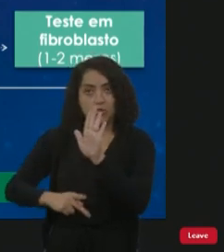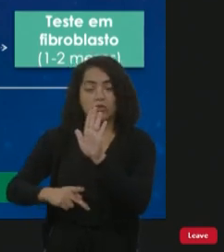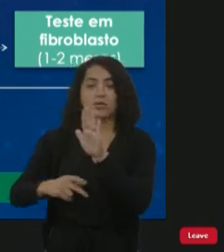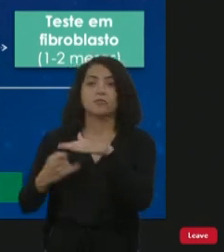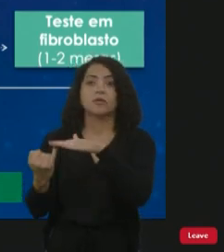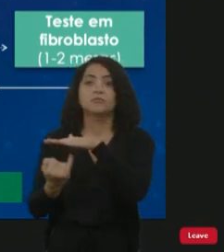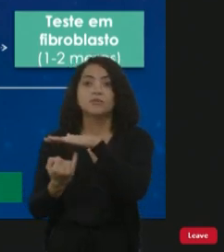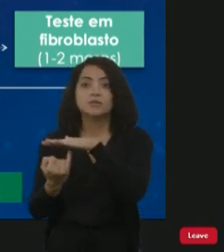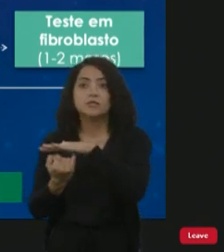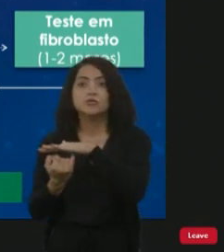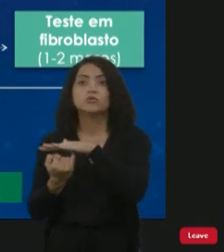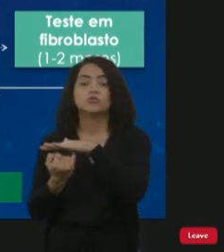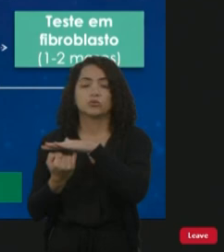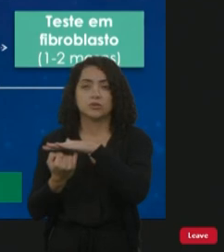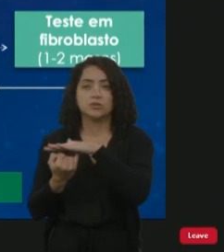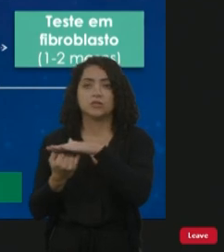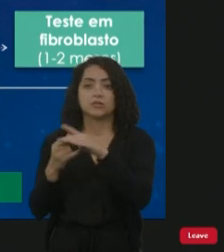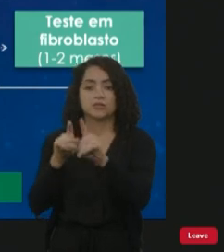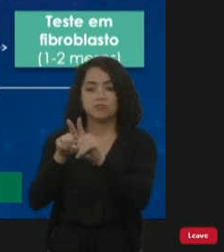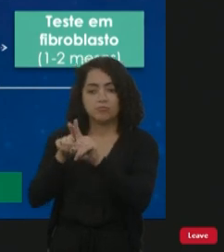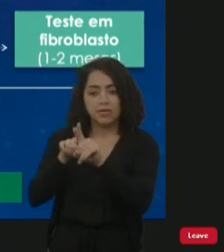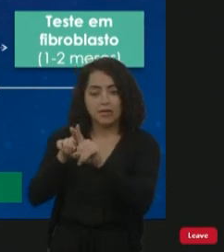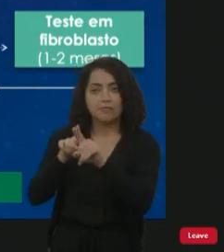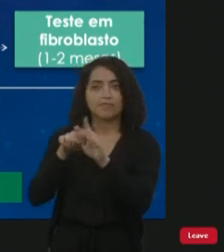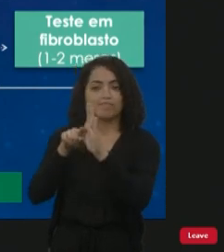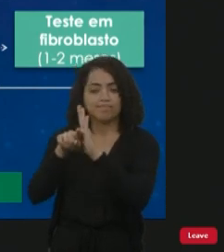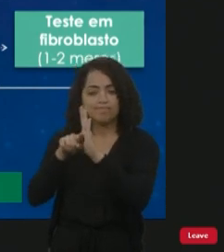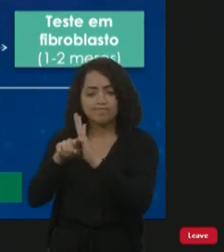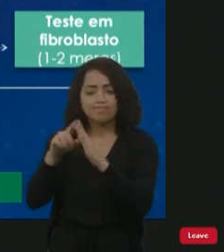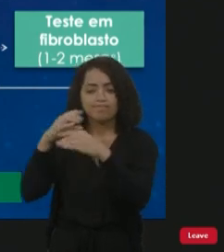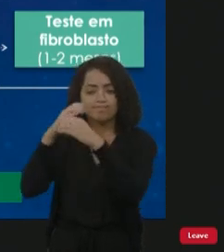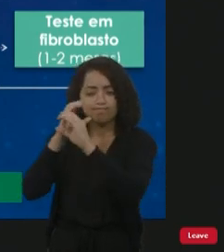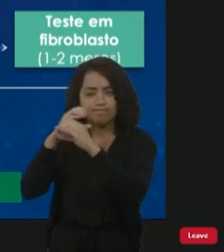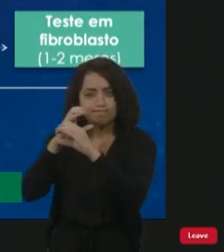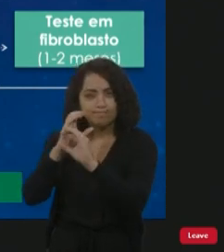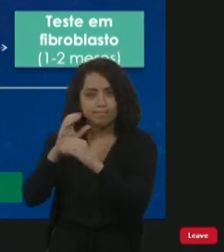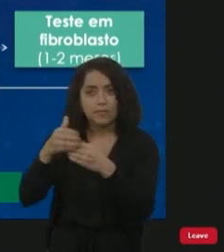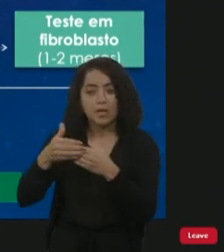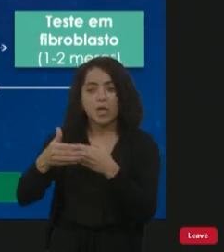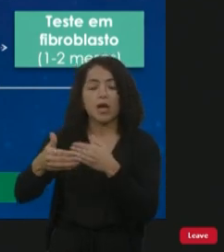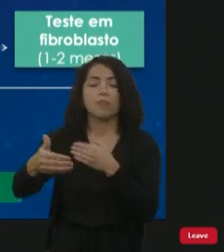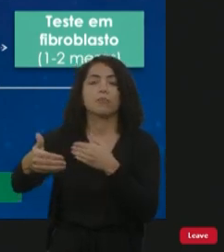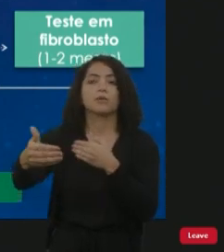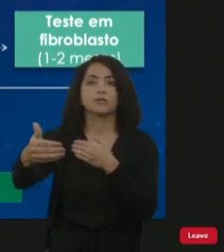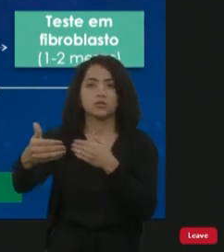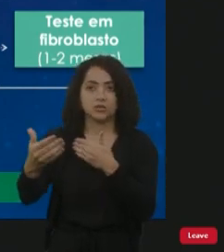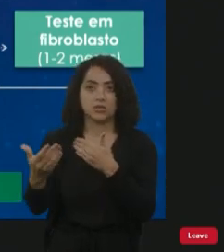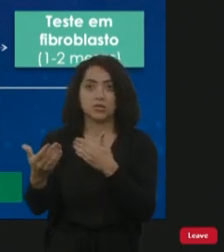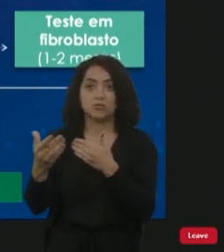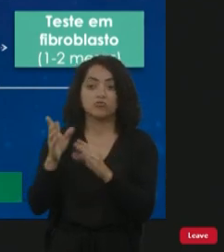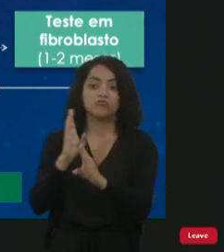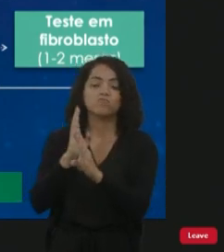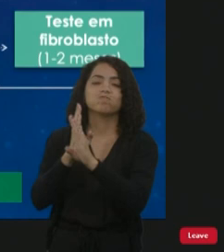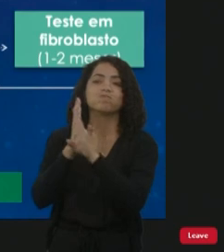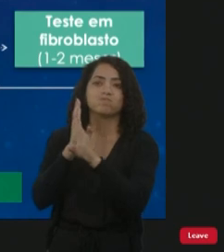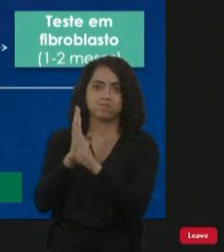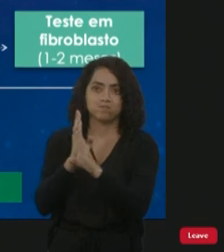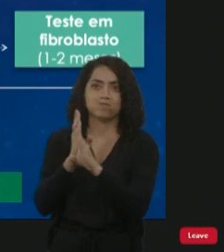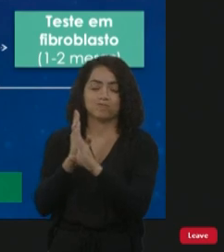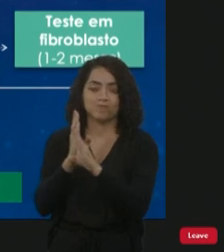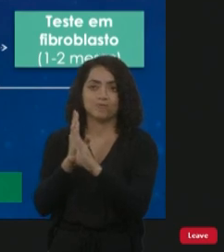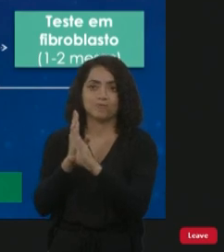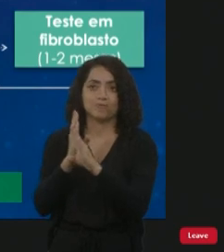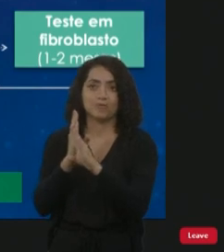para fazer esse exame, tá? E aí, a partir daí, a gente ter esse diagnóstico